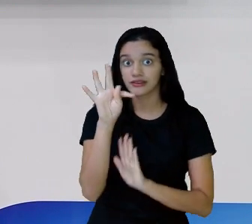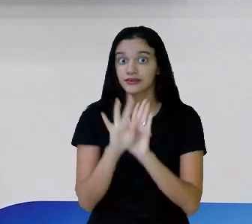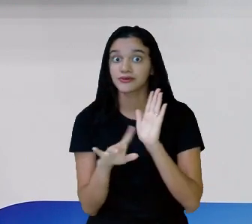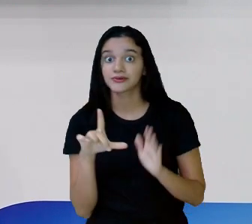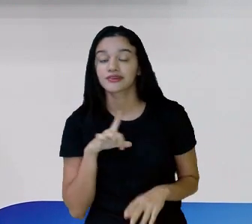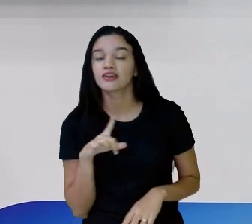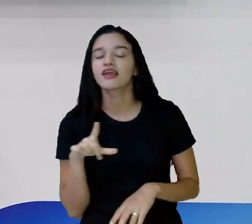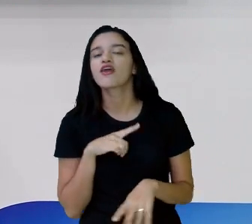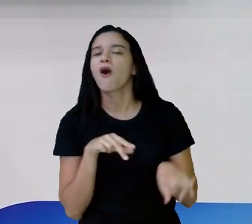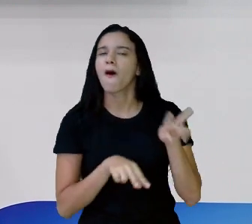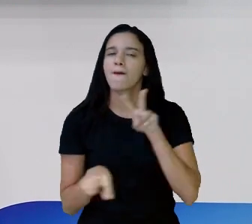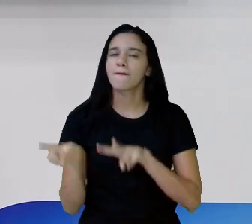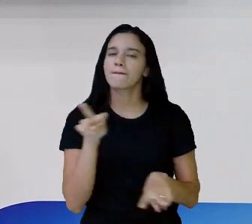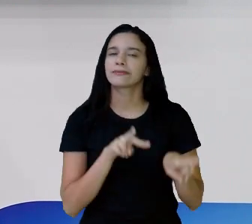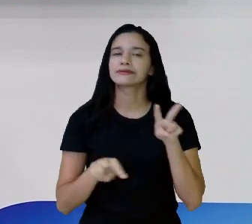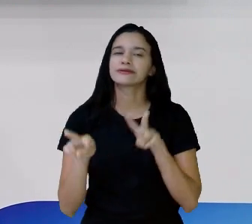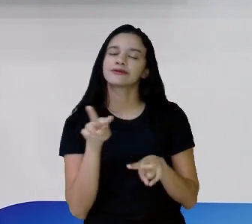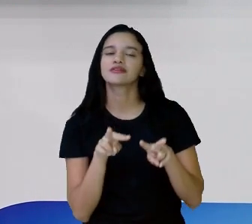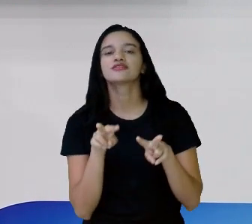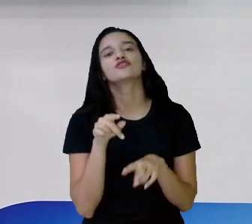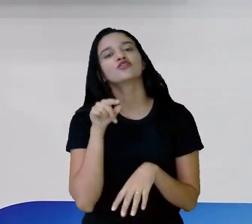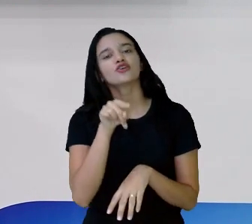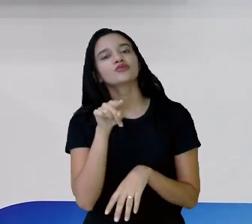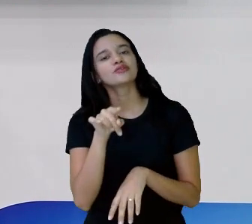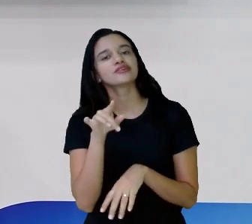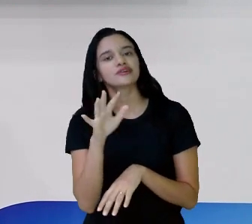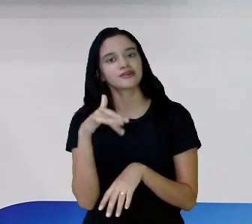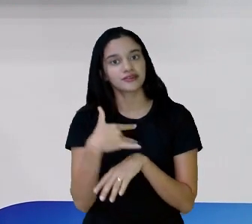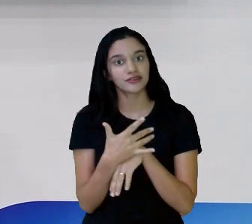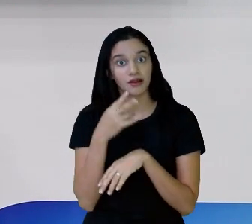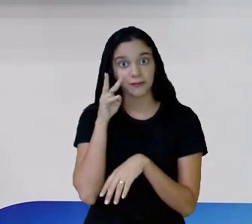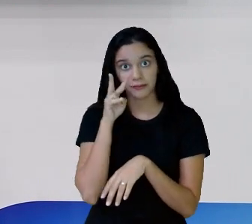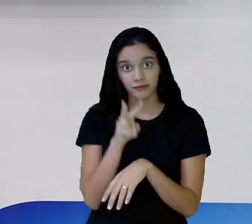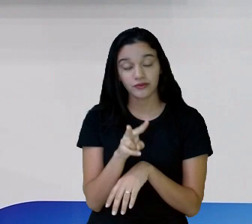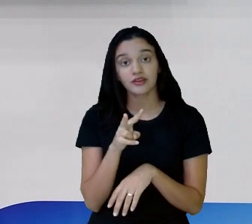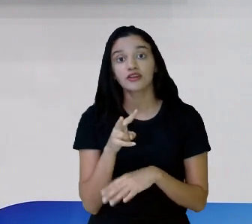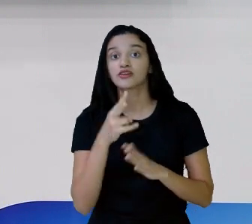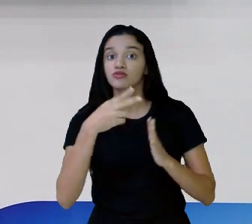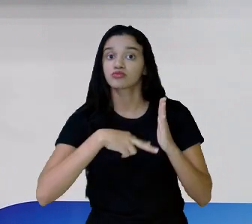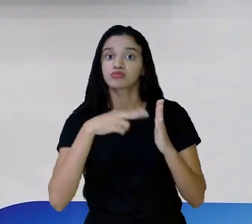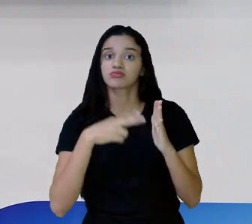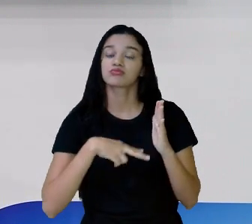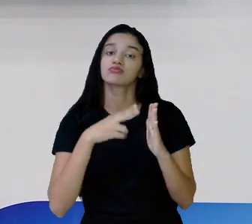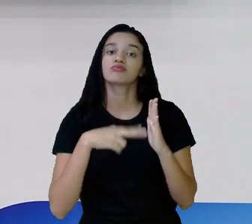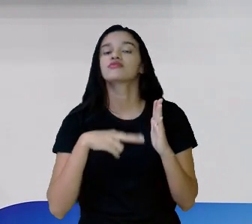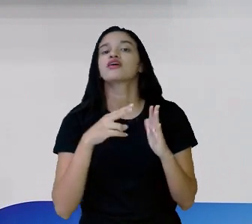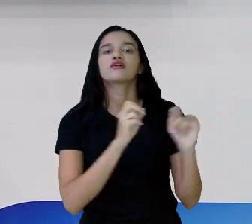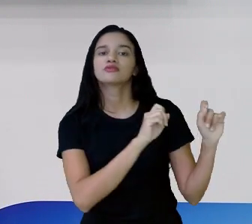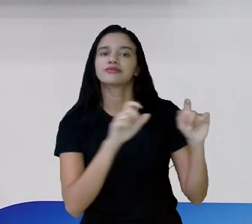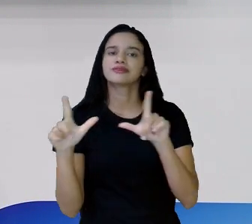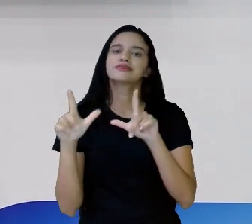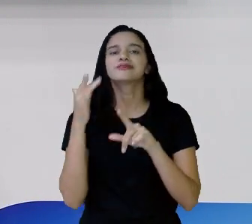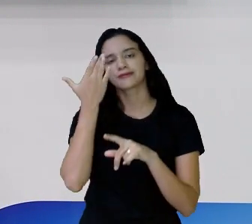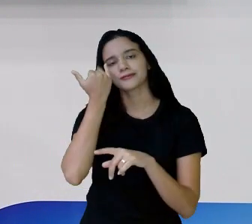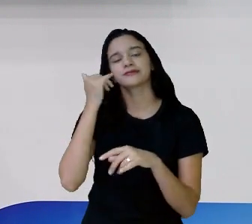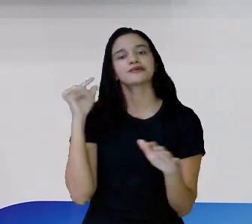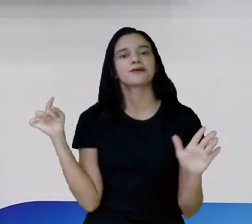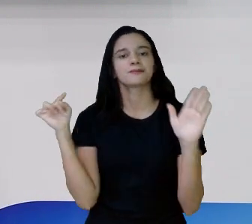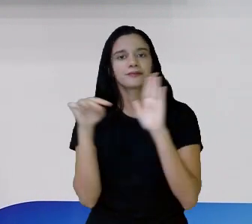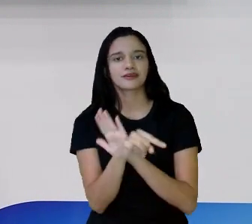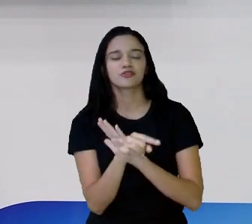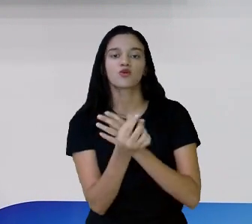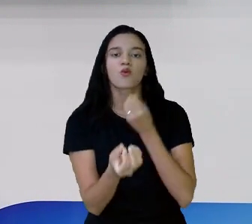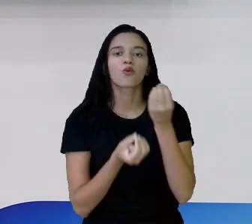possui? Observaram a entonação? Você que está me ouvindo, mesmo que você não estivesse vendo o nosso slide, saberia que é uma pergunta